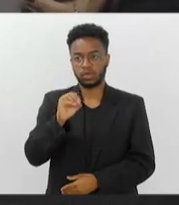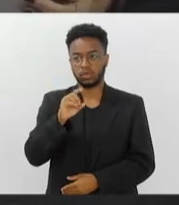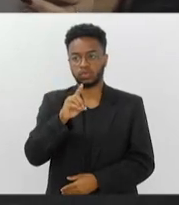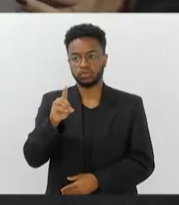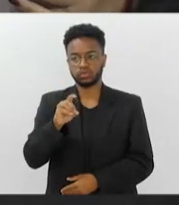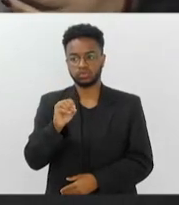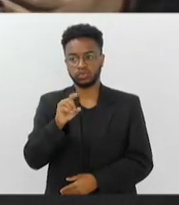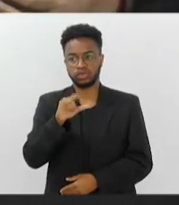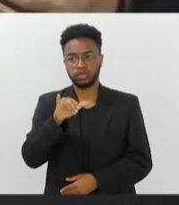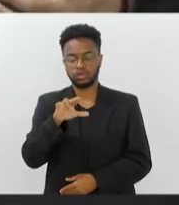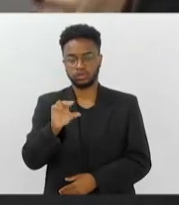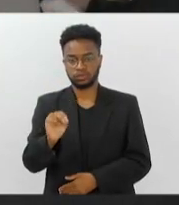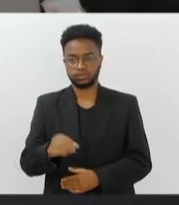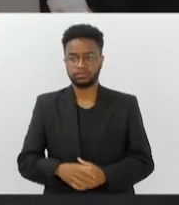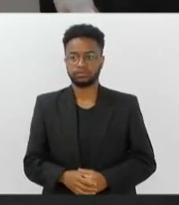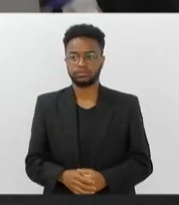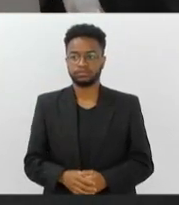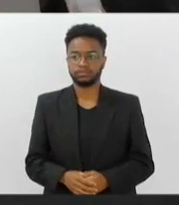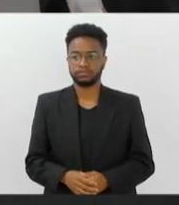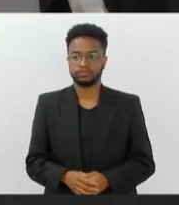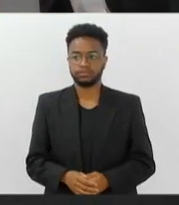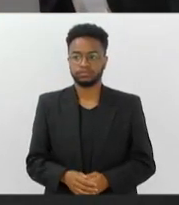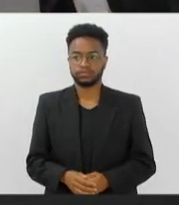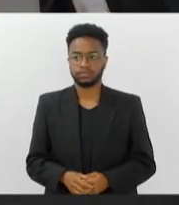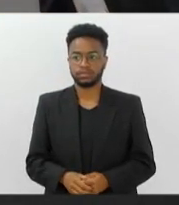Cozzolino. Pertinente.